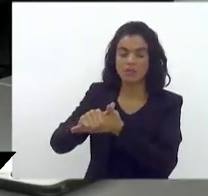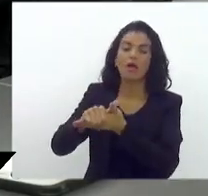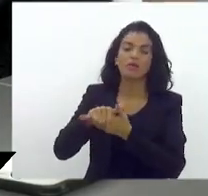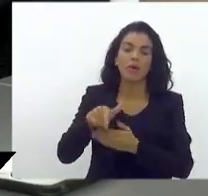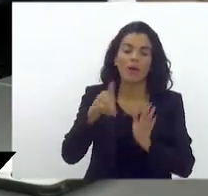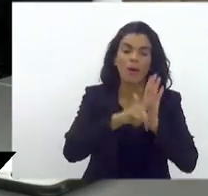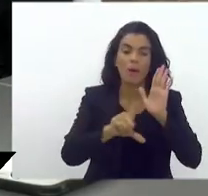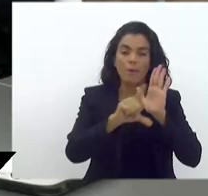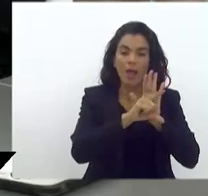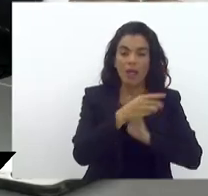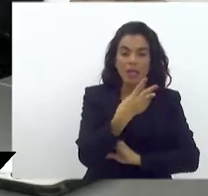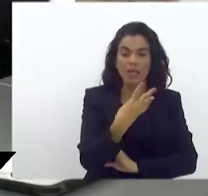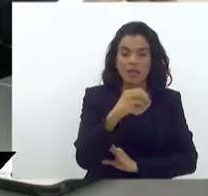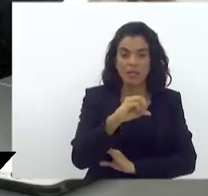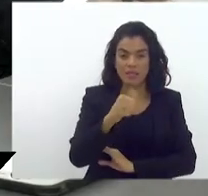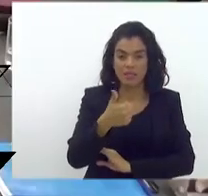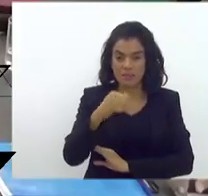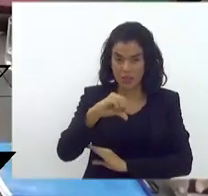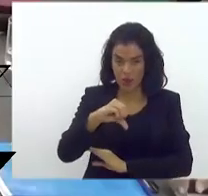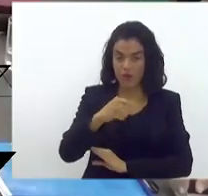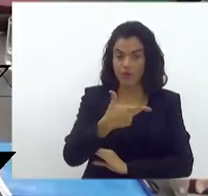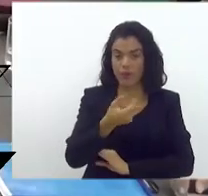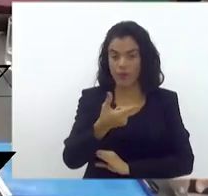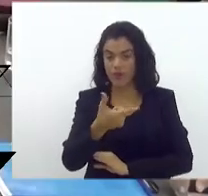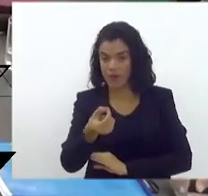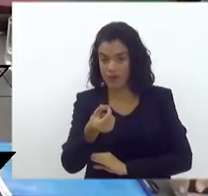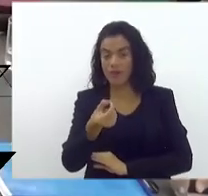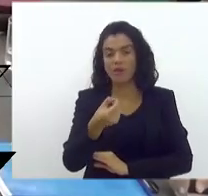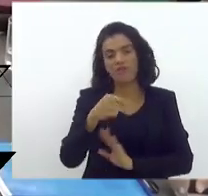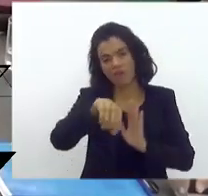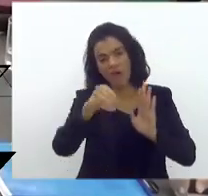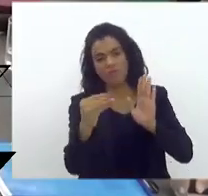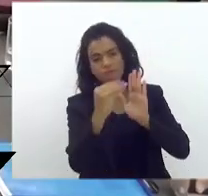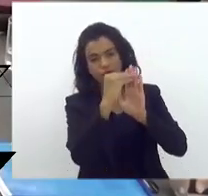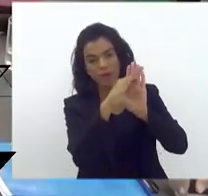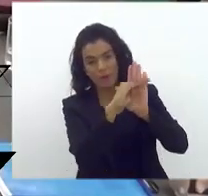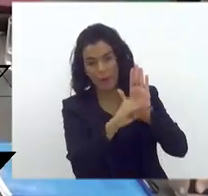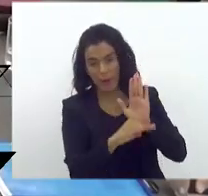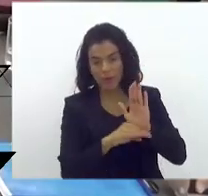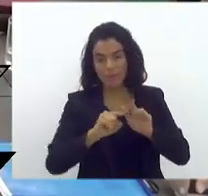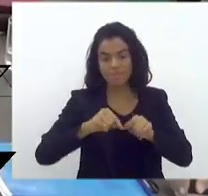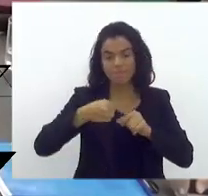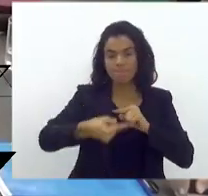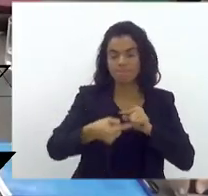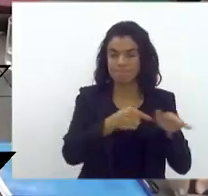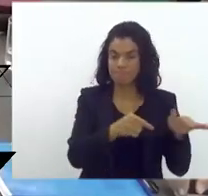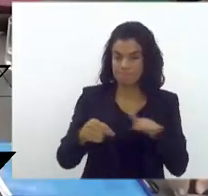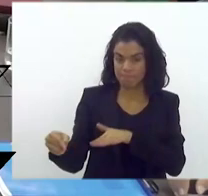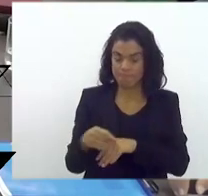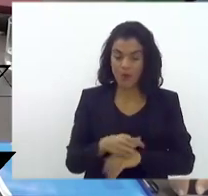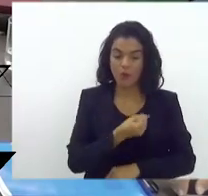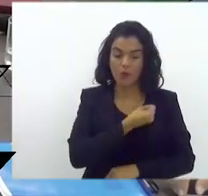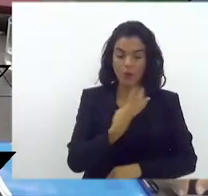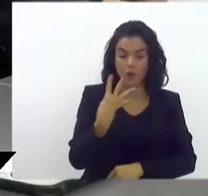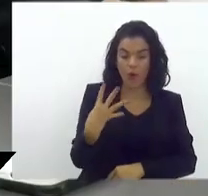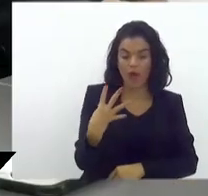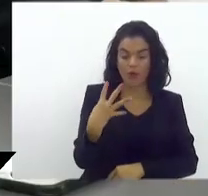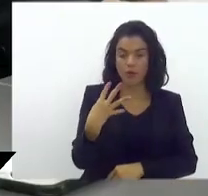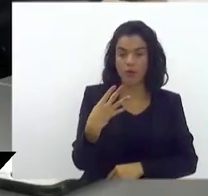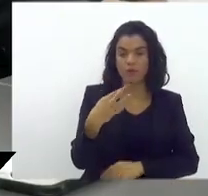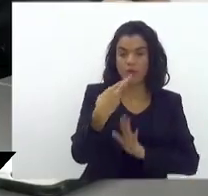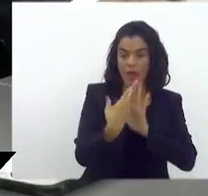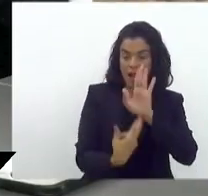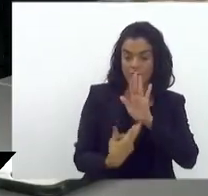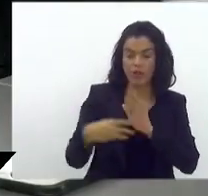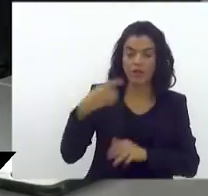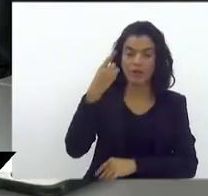ao PL 3019 de 2020, que virá à pauta nas próximas sessões. Passemos ao item 4 da pauta, os projetos de relatoria, deputado